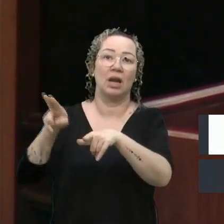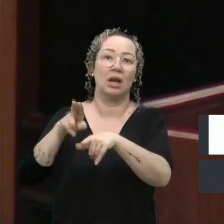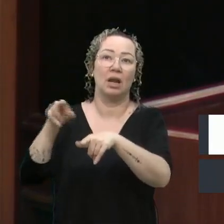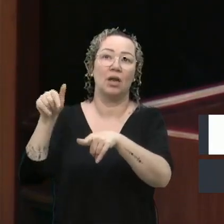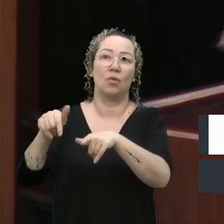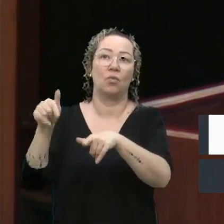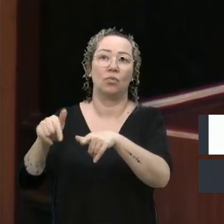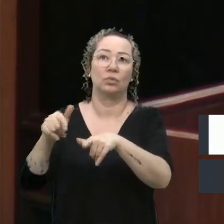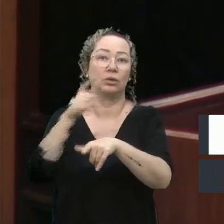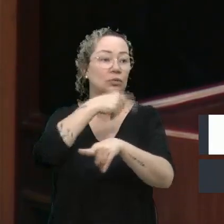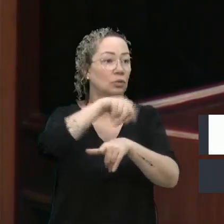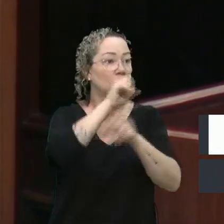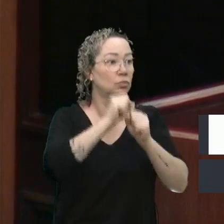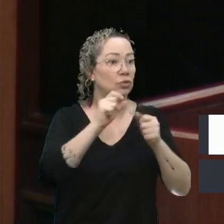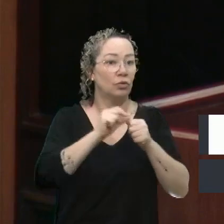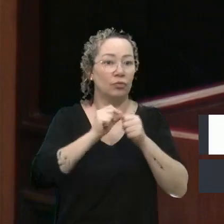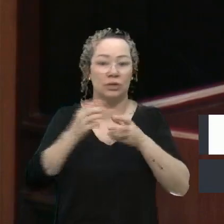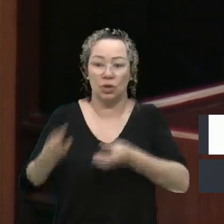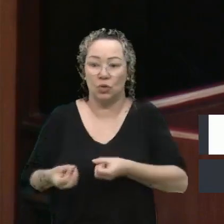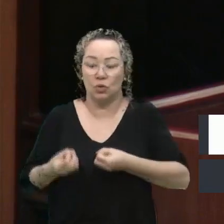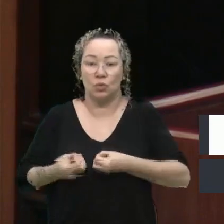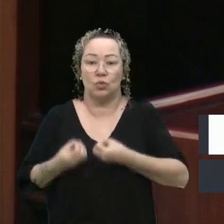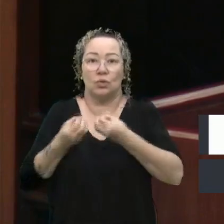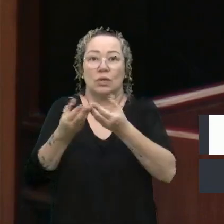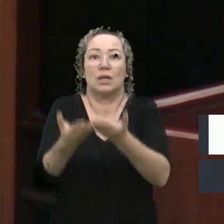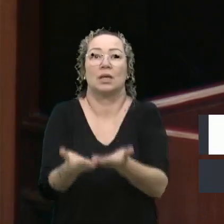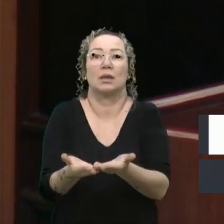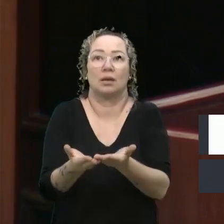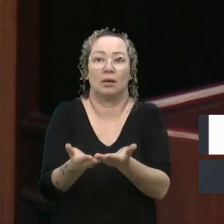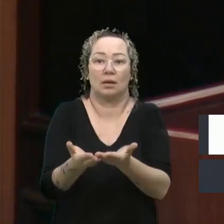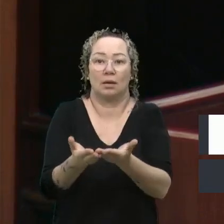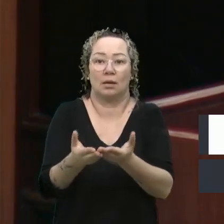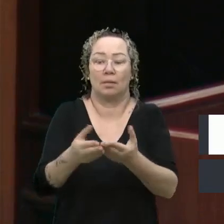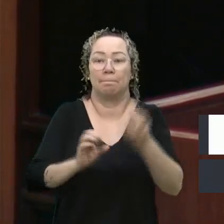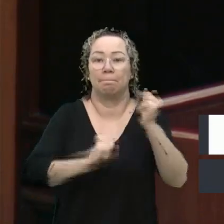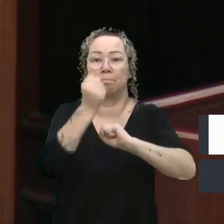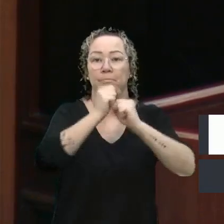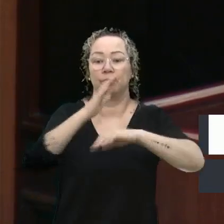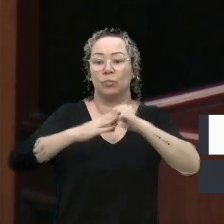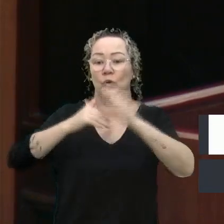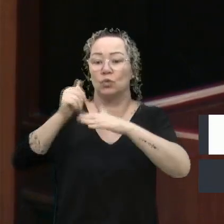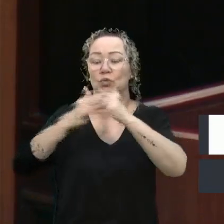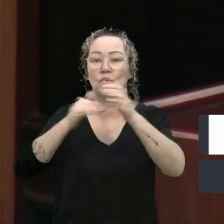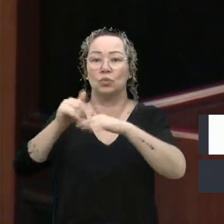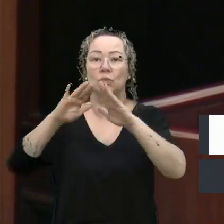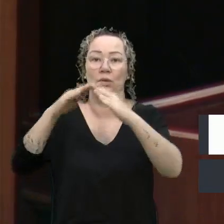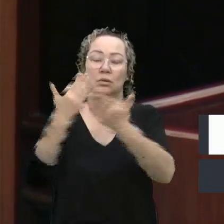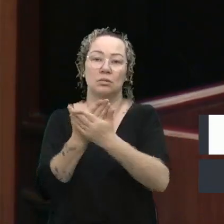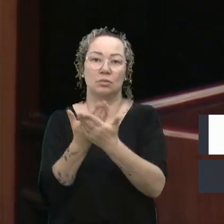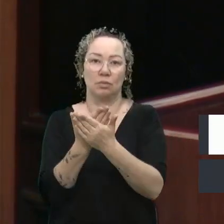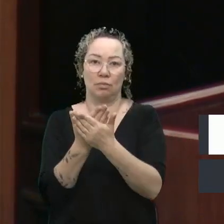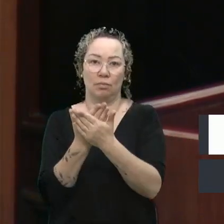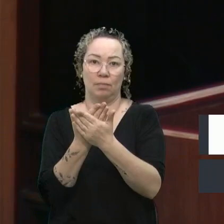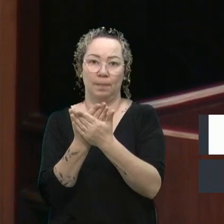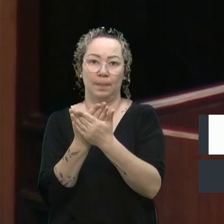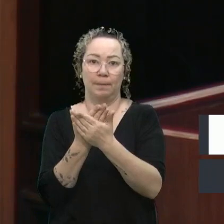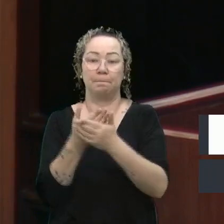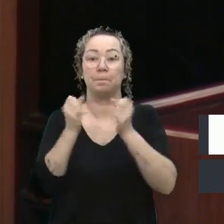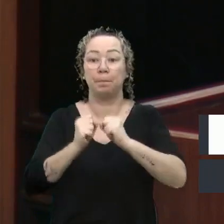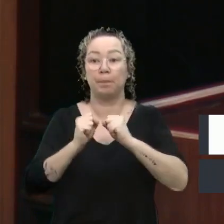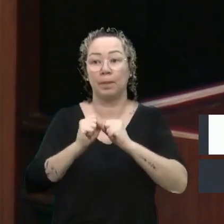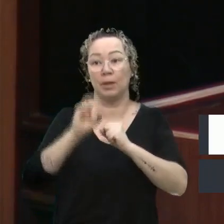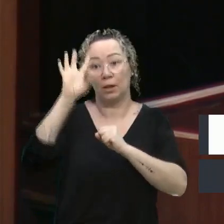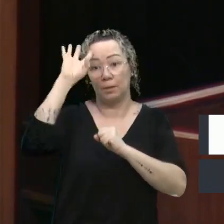contrapartida, doação da área para poder a empresa construir a escola. Talvez nós resolveria, talvez